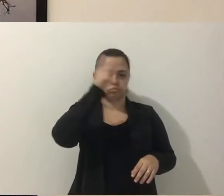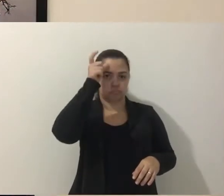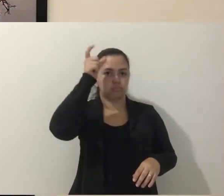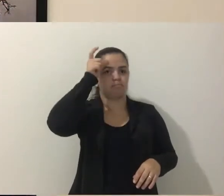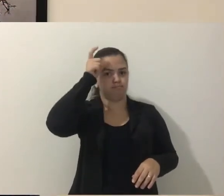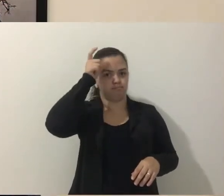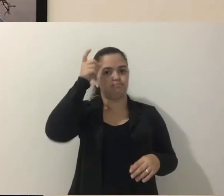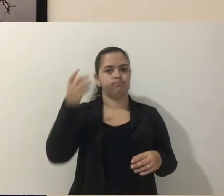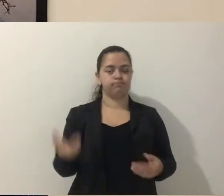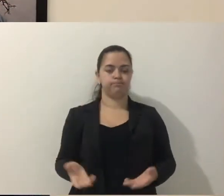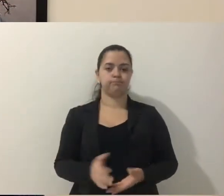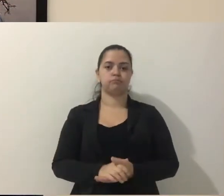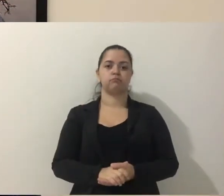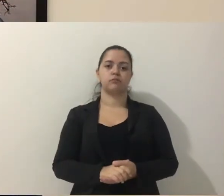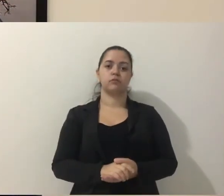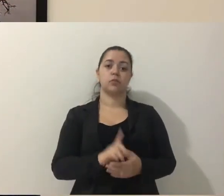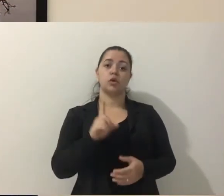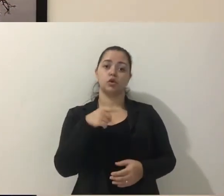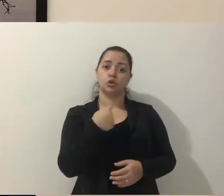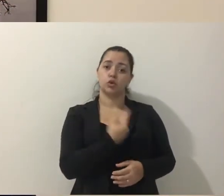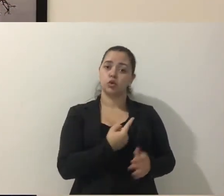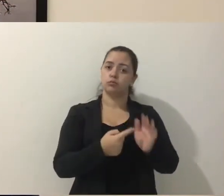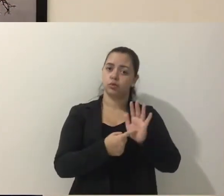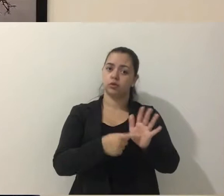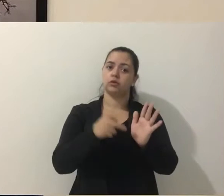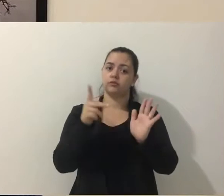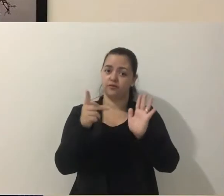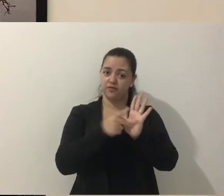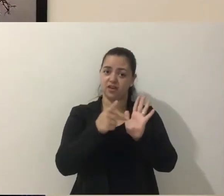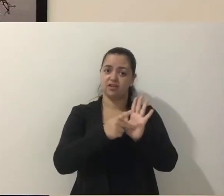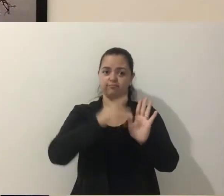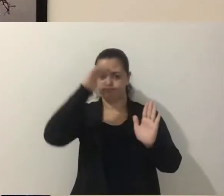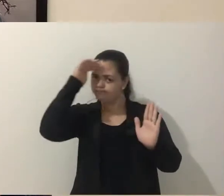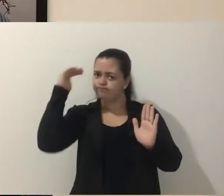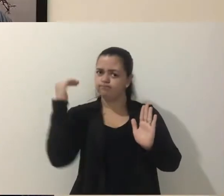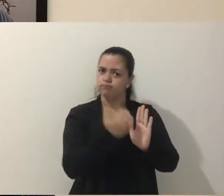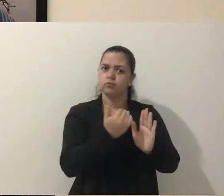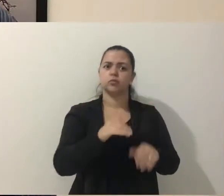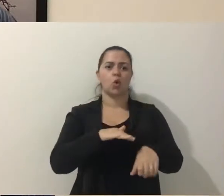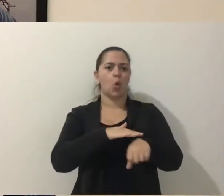afirmamos ter a verdade e seguimos aquele que é a verdade. Nossas conversas devem ser